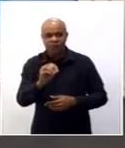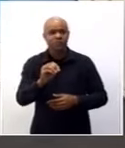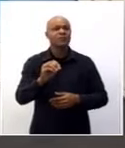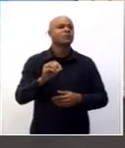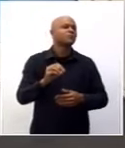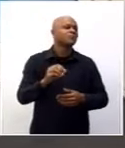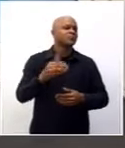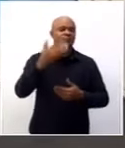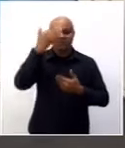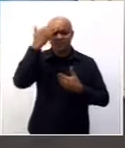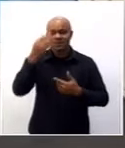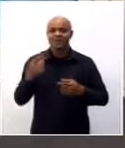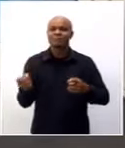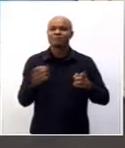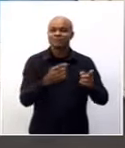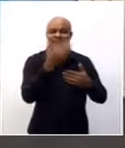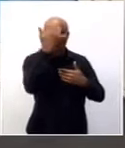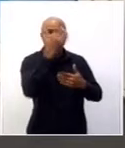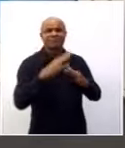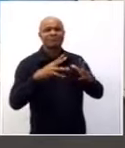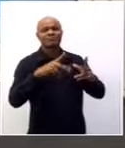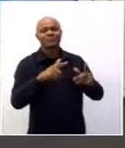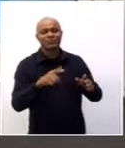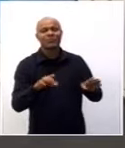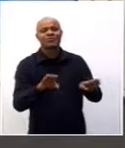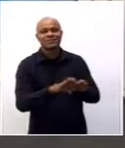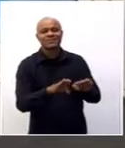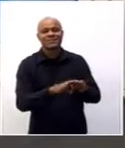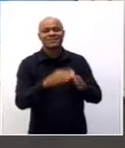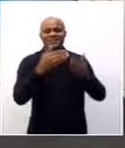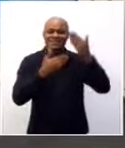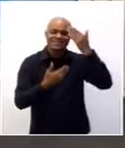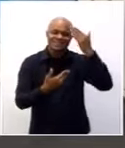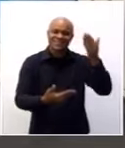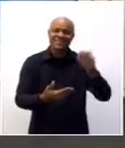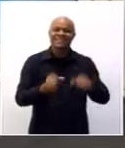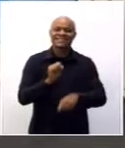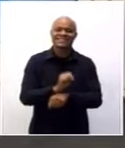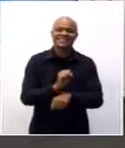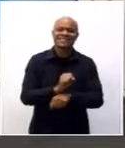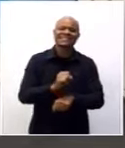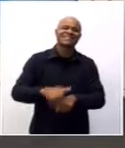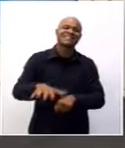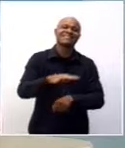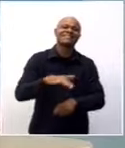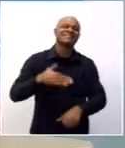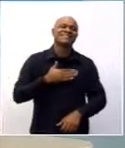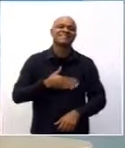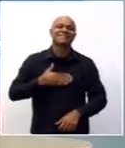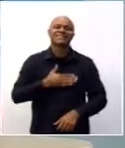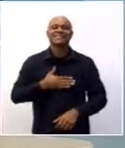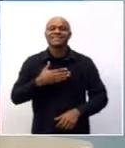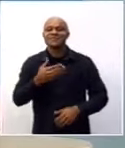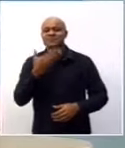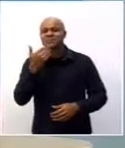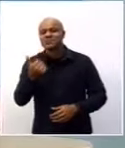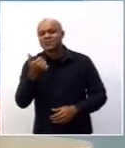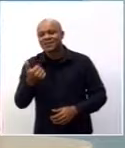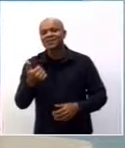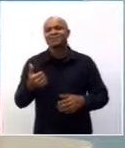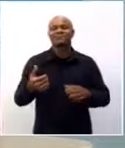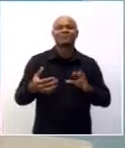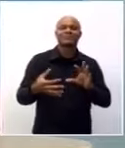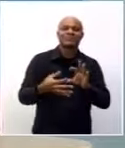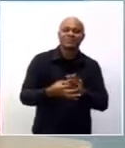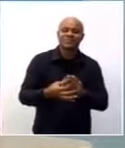presença de todos, a participação. Muito obrigada, espero que vocês tenham aí gostado, que isso tenha enriquecido e somado aí com as